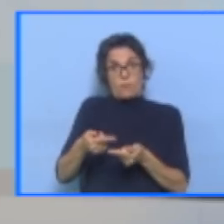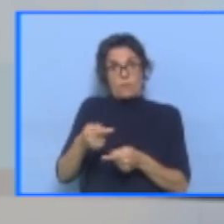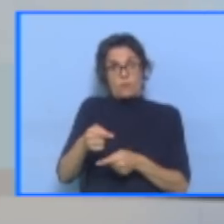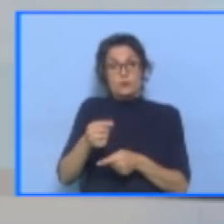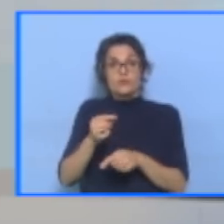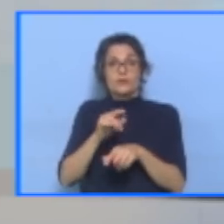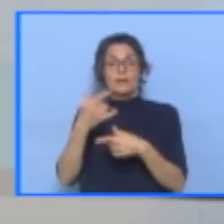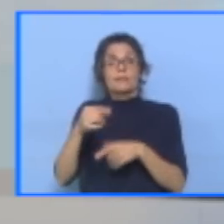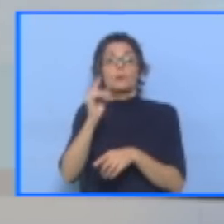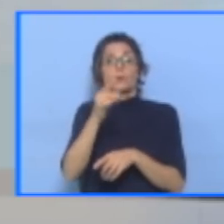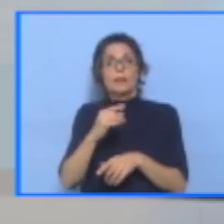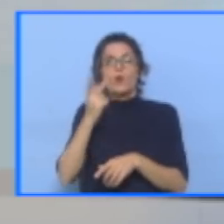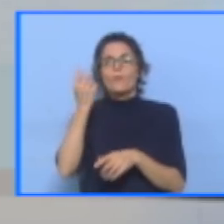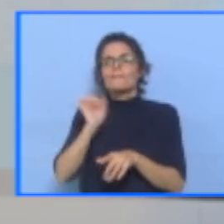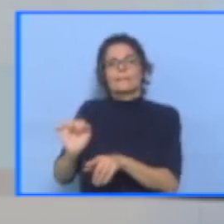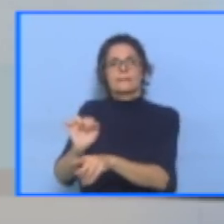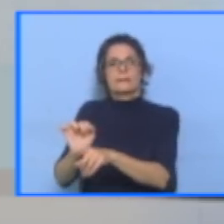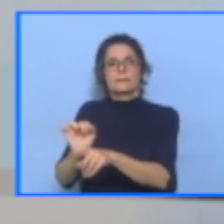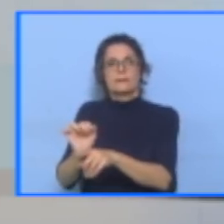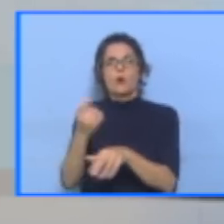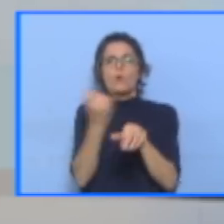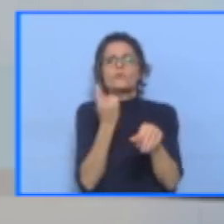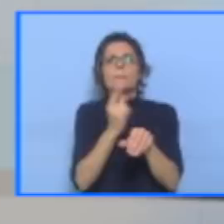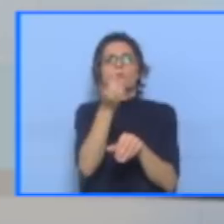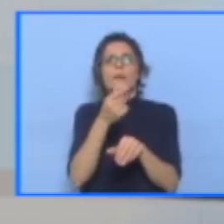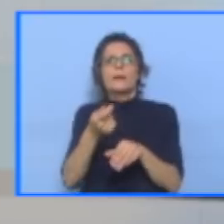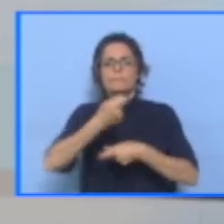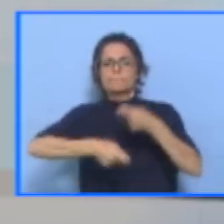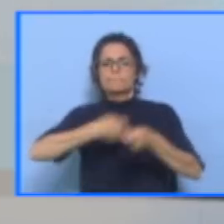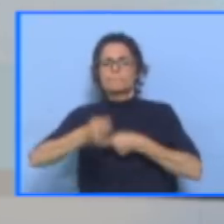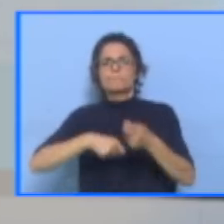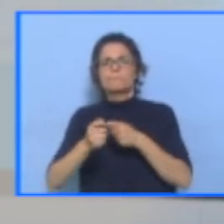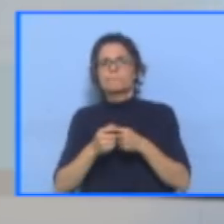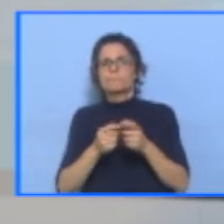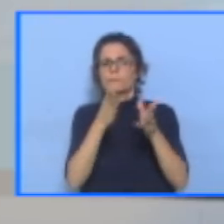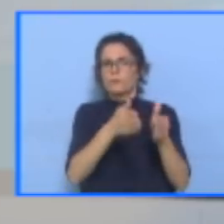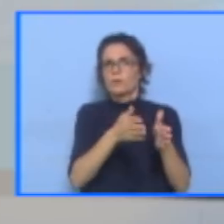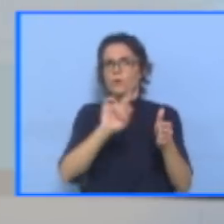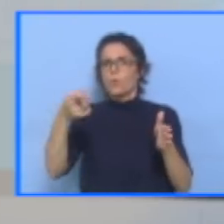laboral, o trabalho é uma mercadoria, ou o trabalho é a realização humana. Isso é muito importante para Moro.